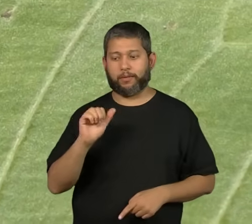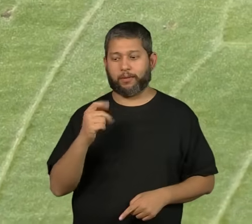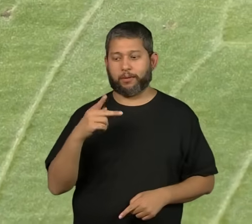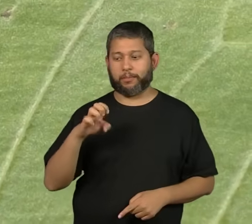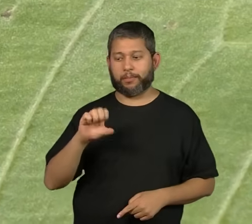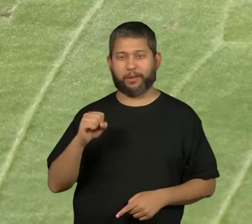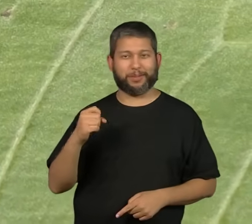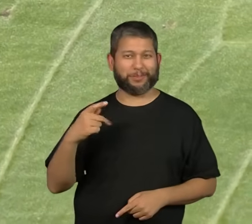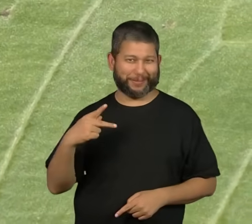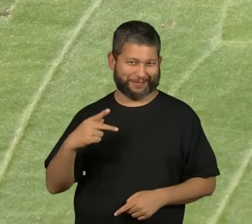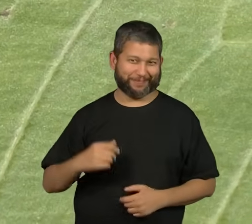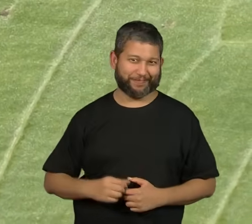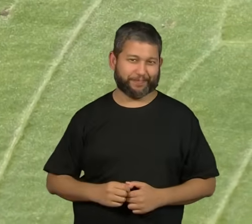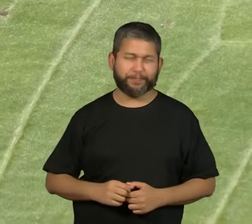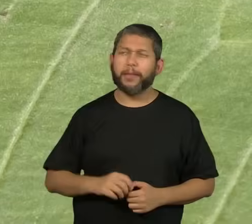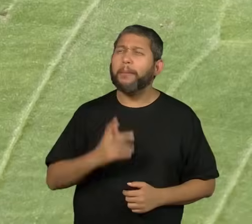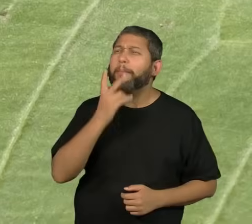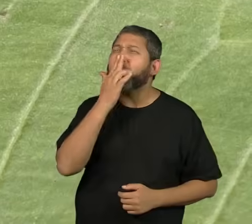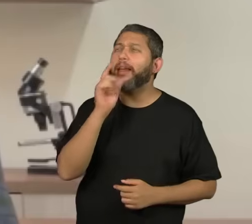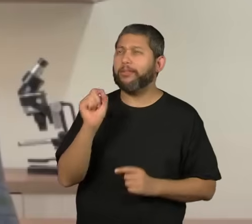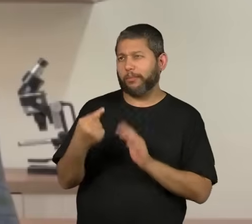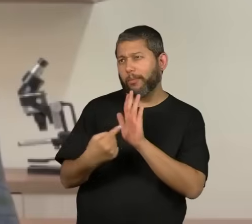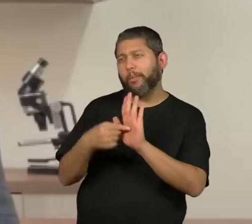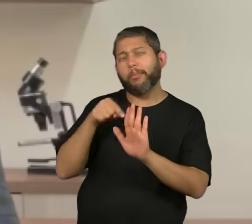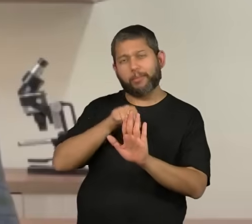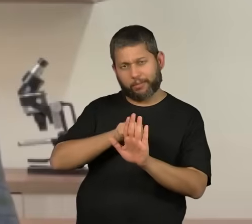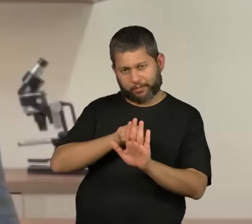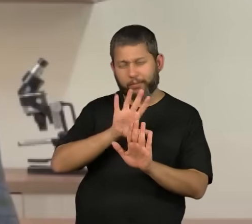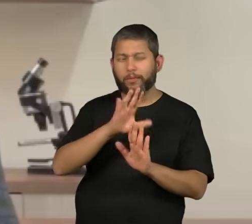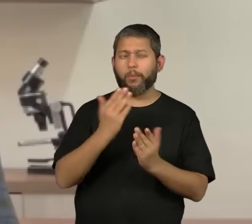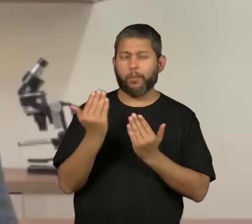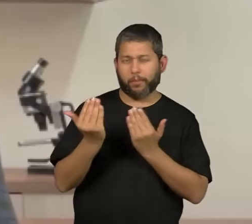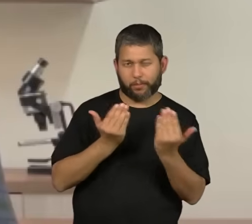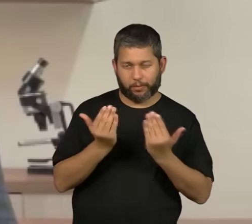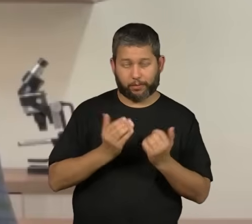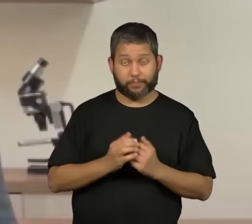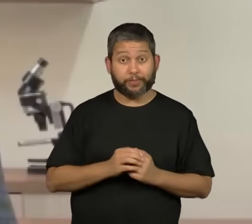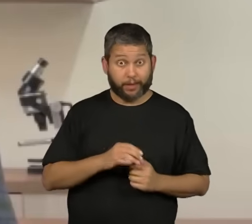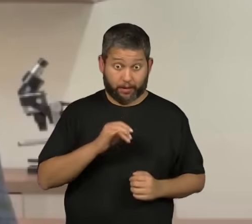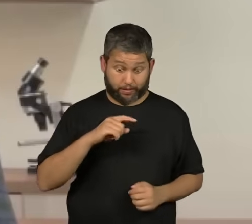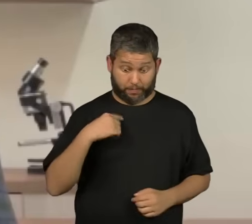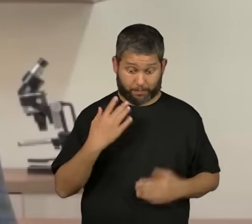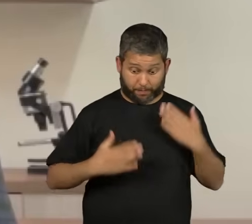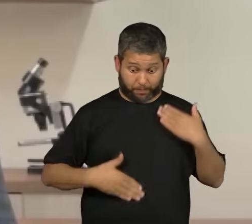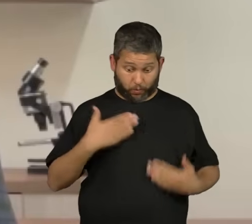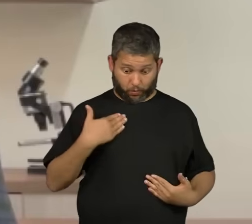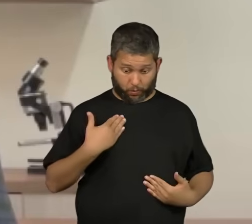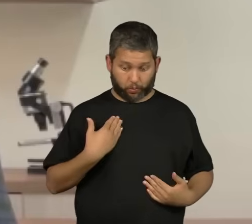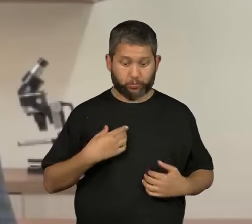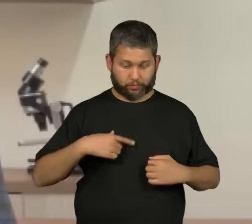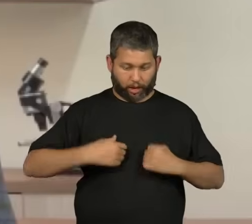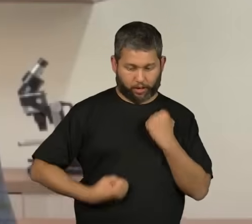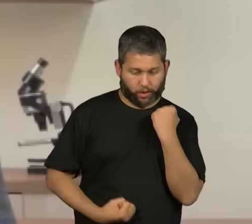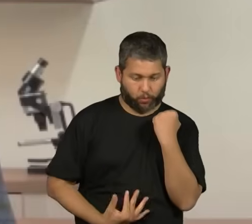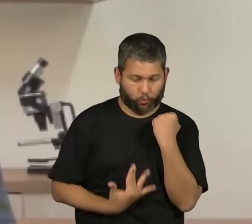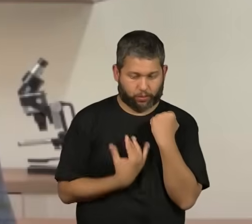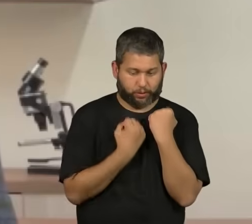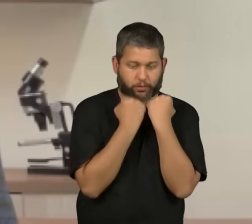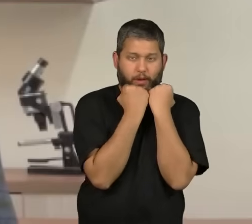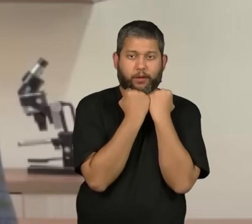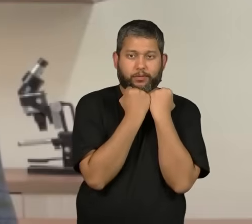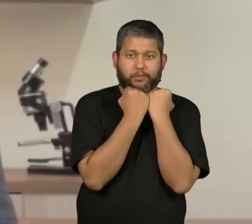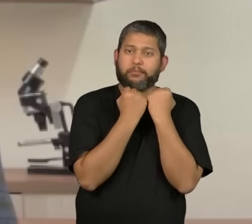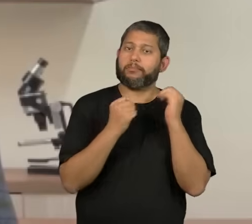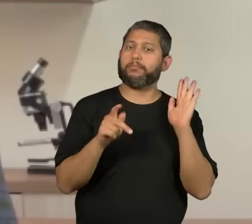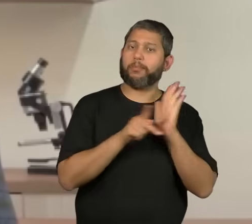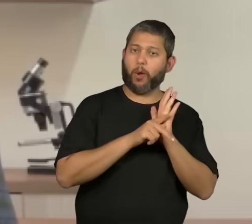É como se fosse uma analogia ao nosso sistema imune dos mamíferos e do homem, né?